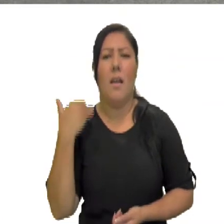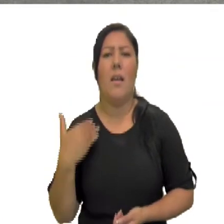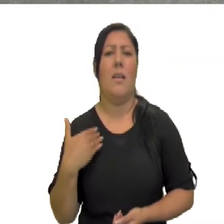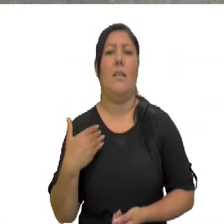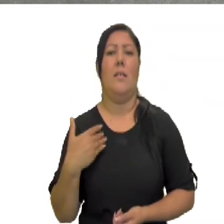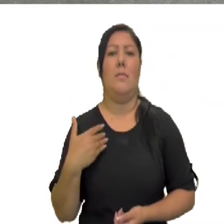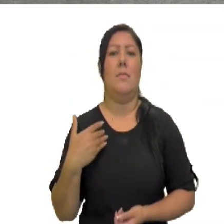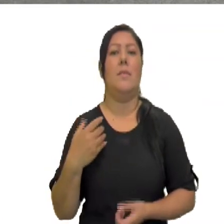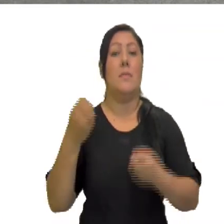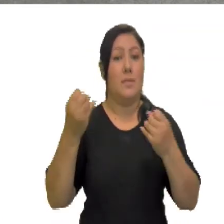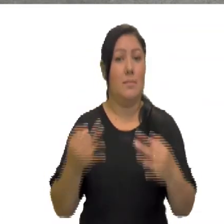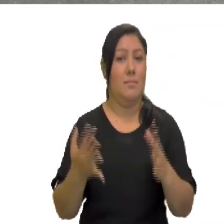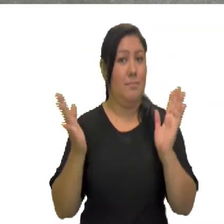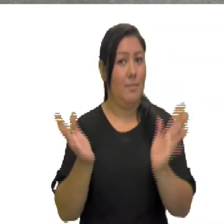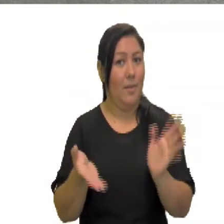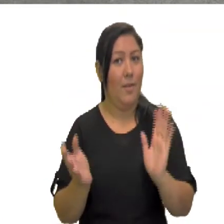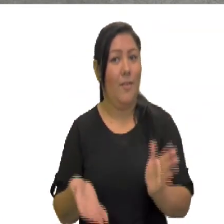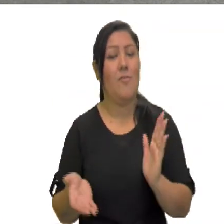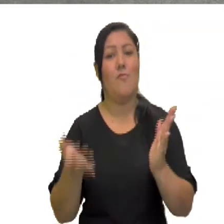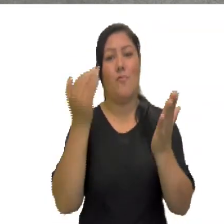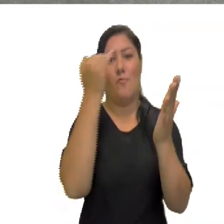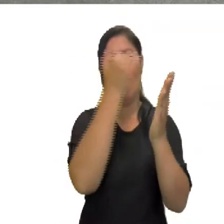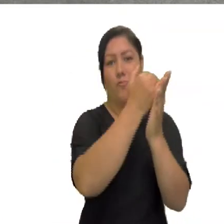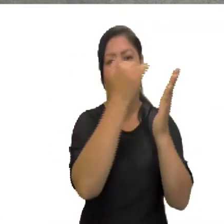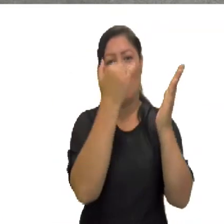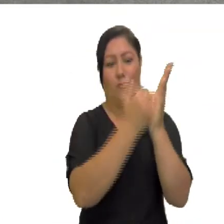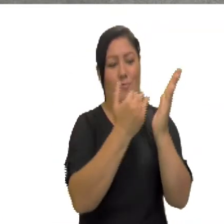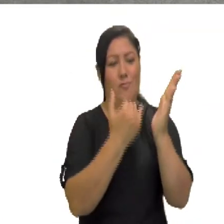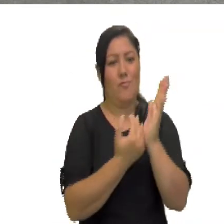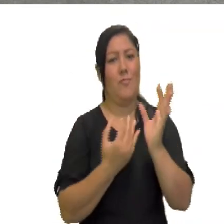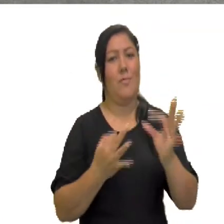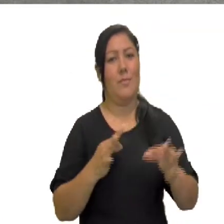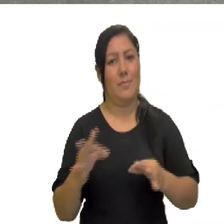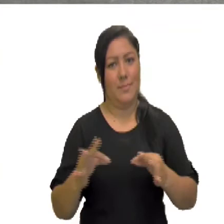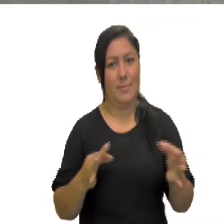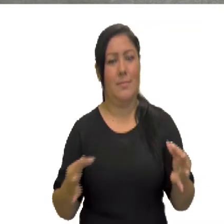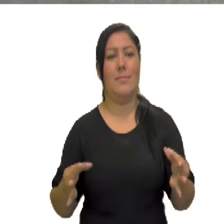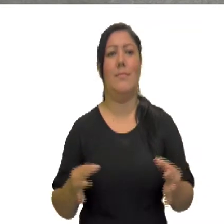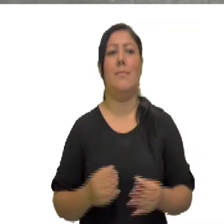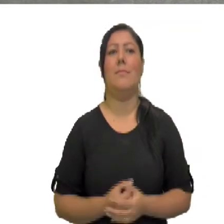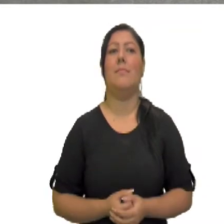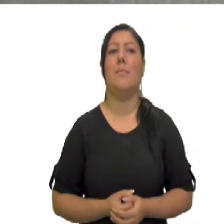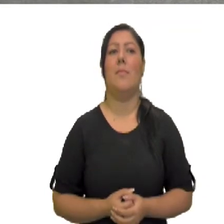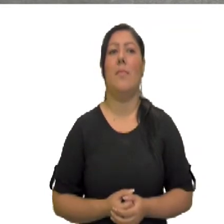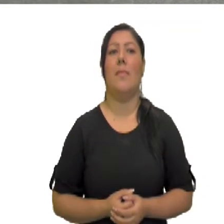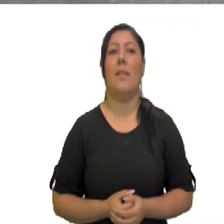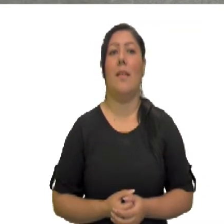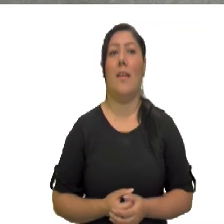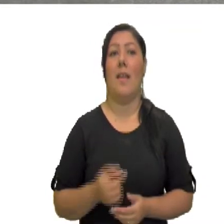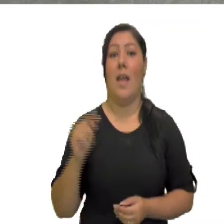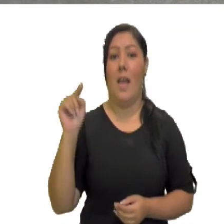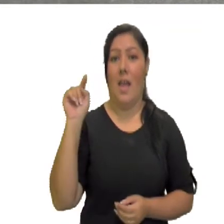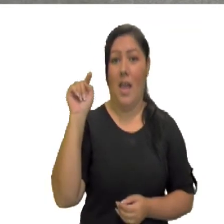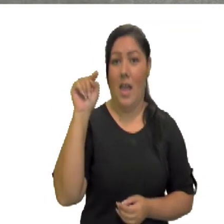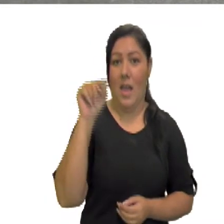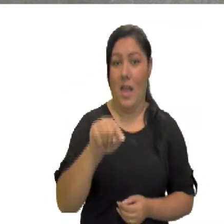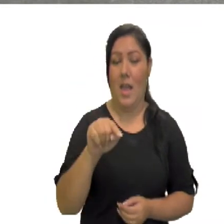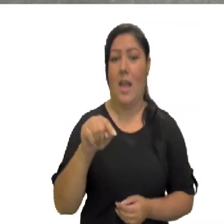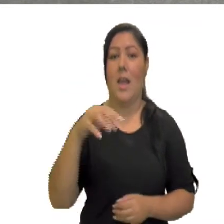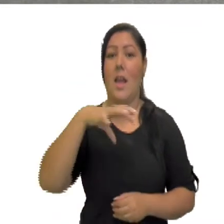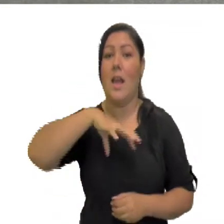reinos, filo, classe, ordem? Então, estes animais